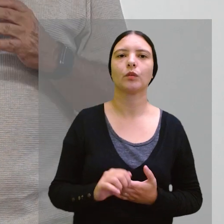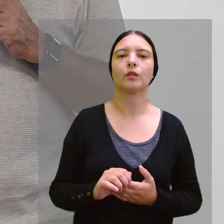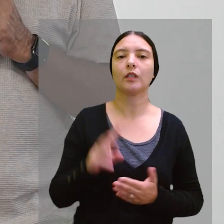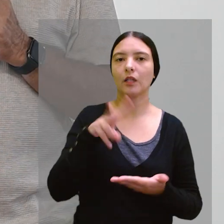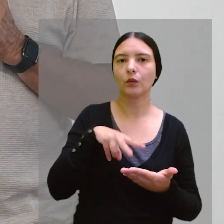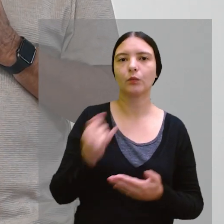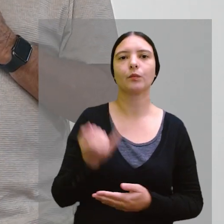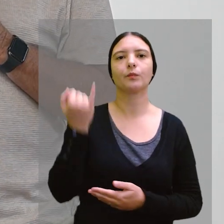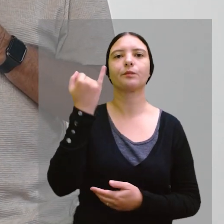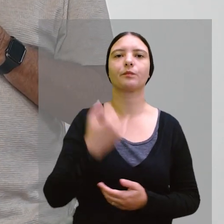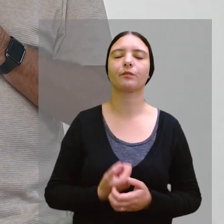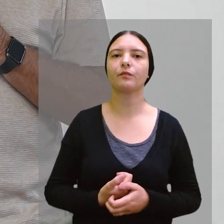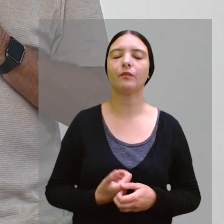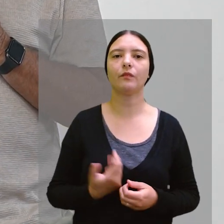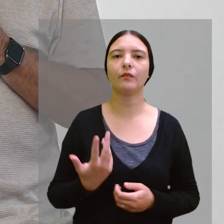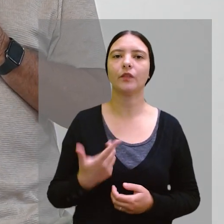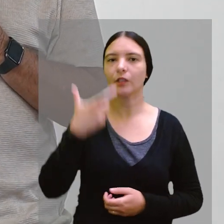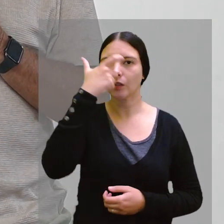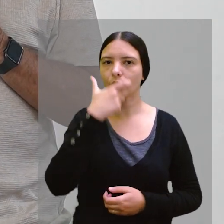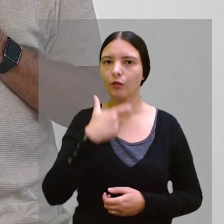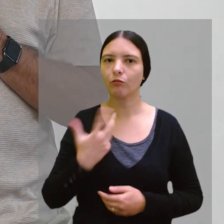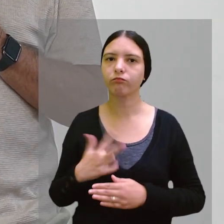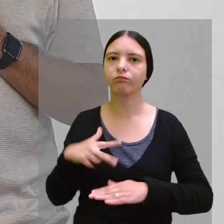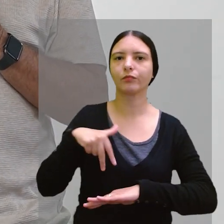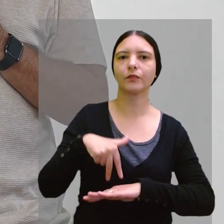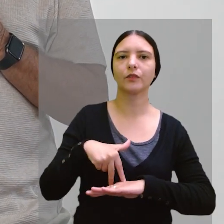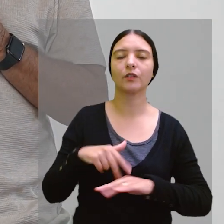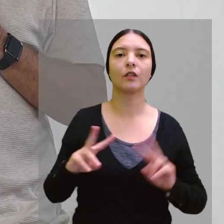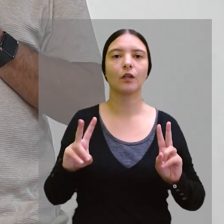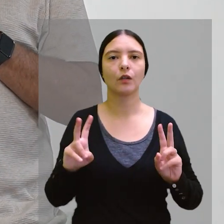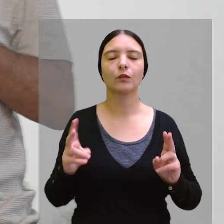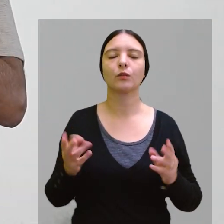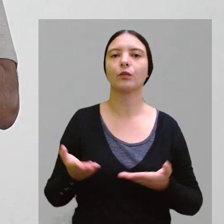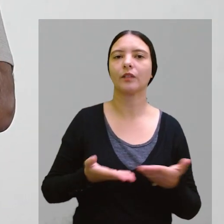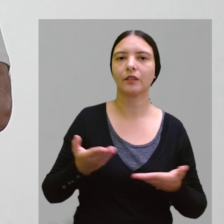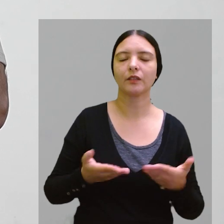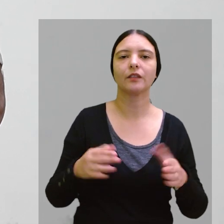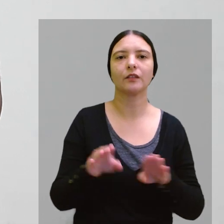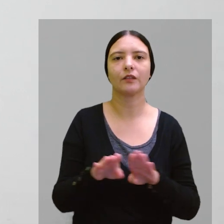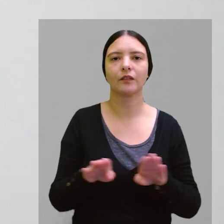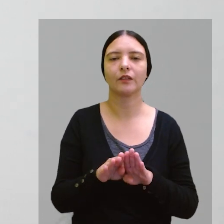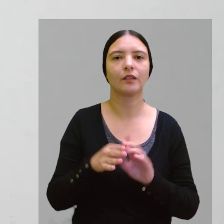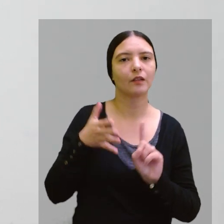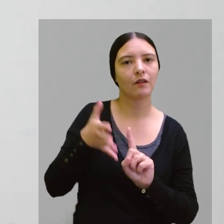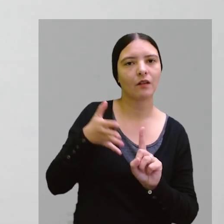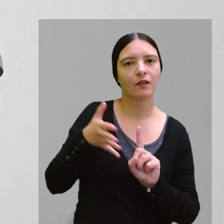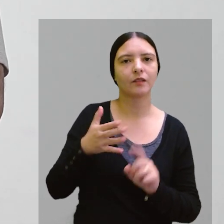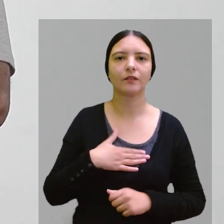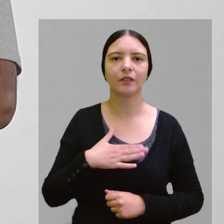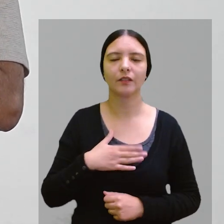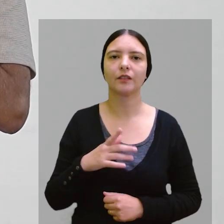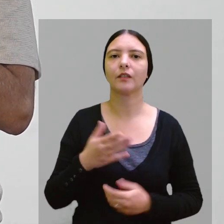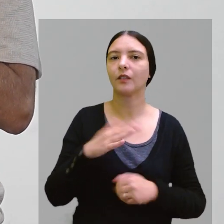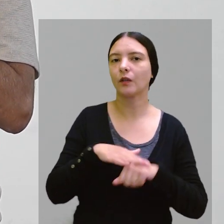da leitura. Eu estou aqui hoje para tratar desses assuntos que vão estar intermeados na minha palestra, na